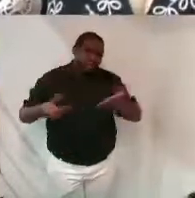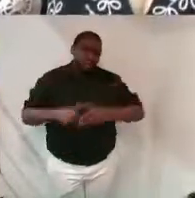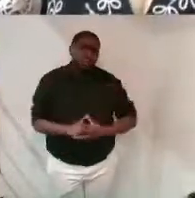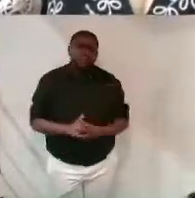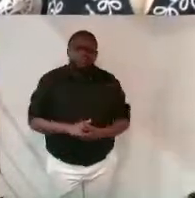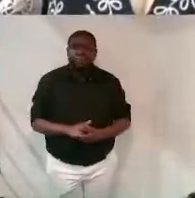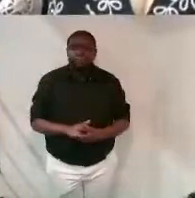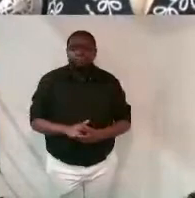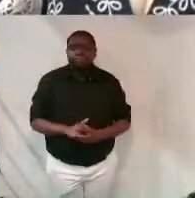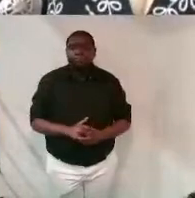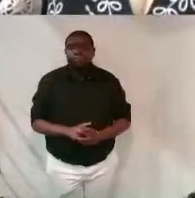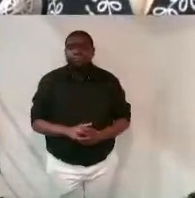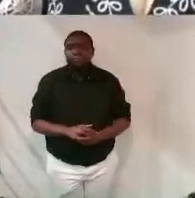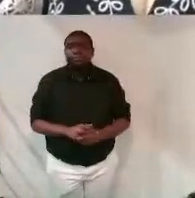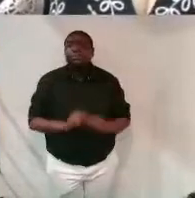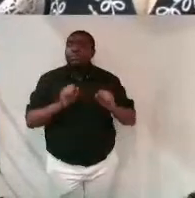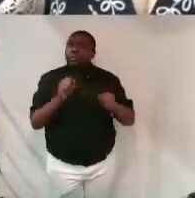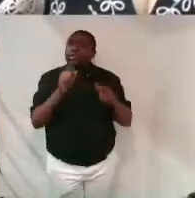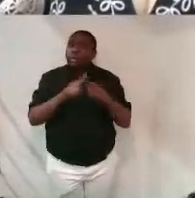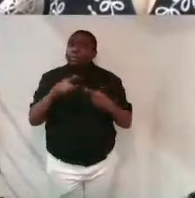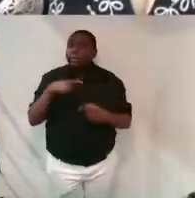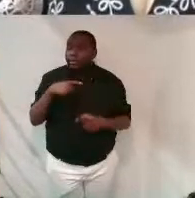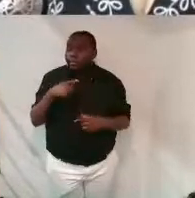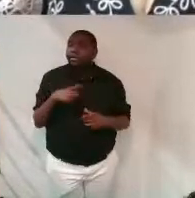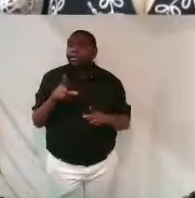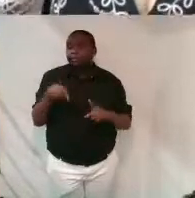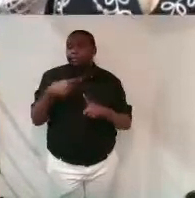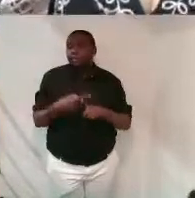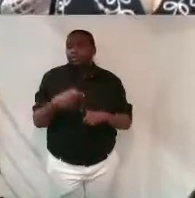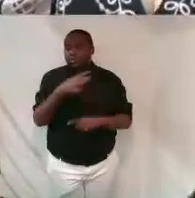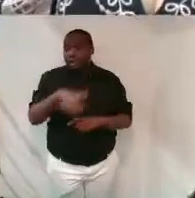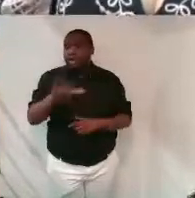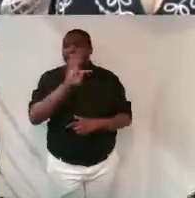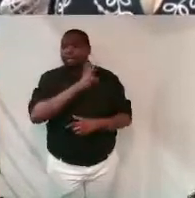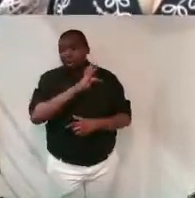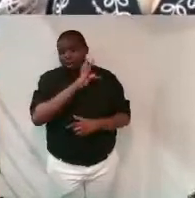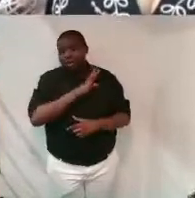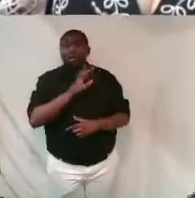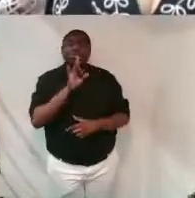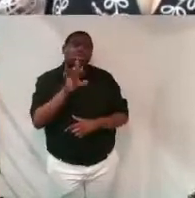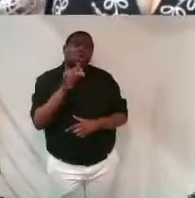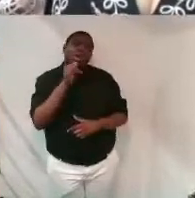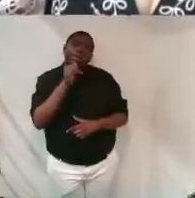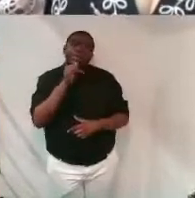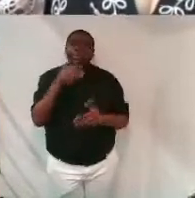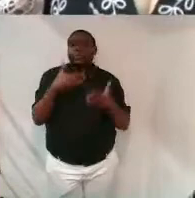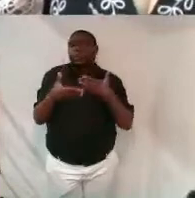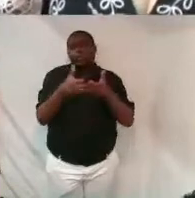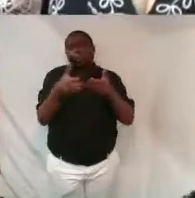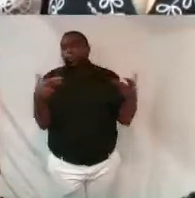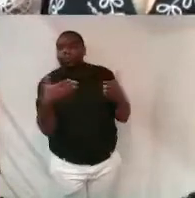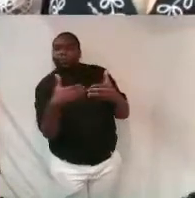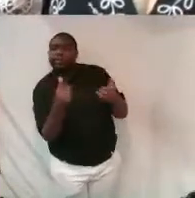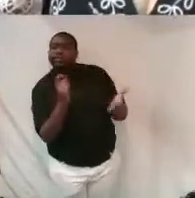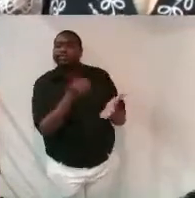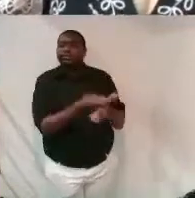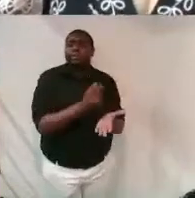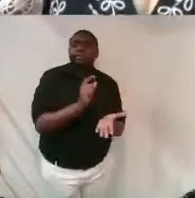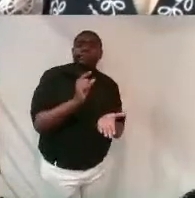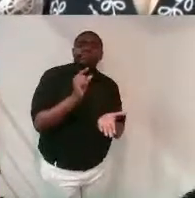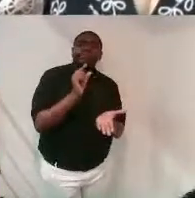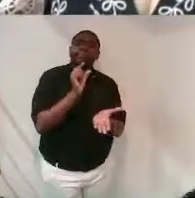Esse órgão pode trazer também maior tecnicidade, porque não basta a fixação simplesmente de qualquer cobrança, de qualquer taxa, de